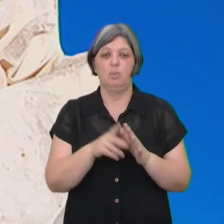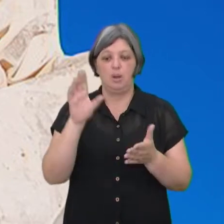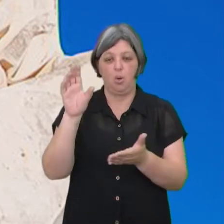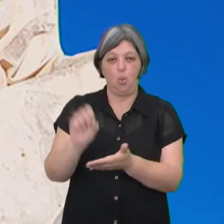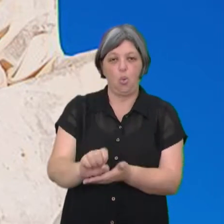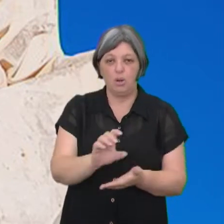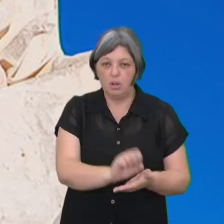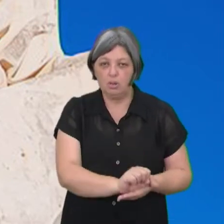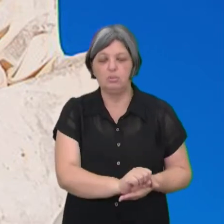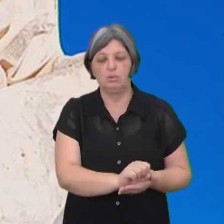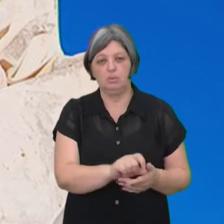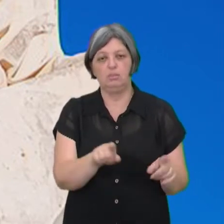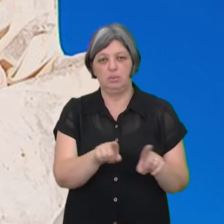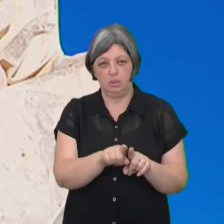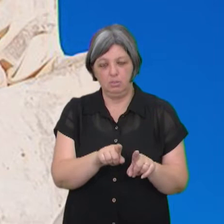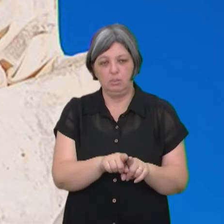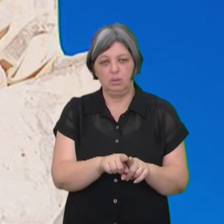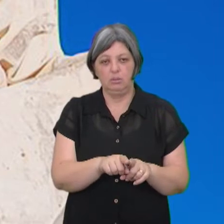colonialidade, decolonialidade,